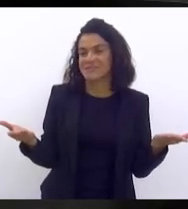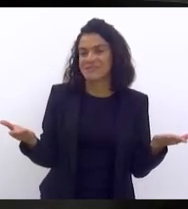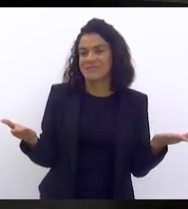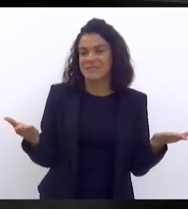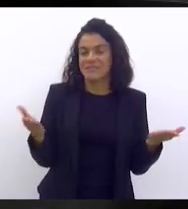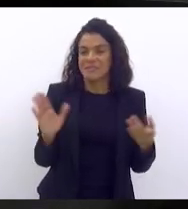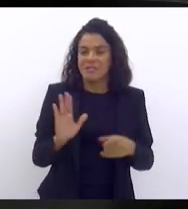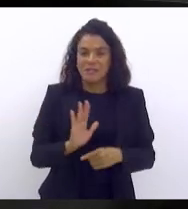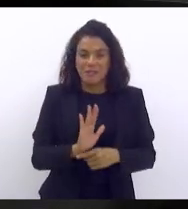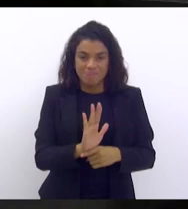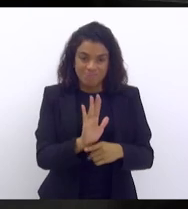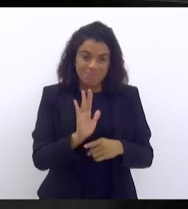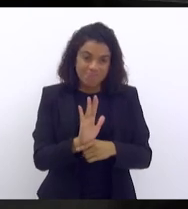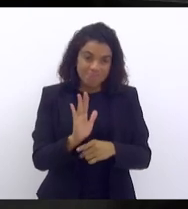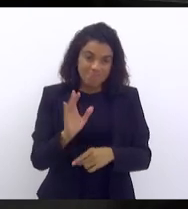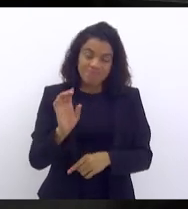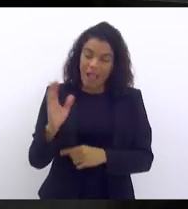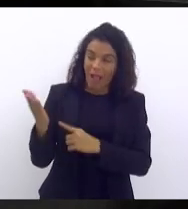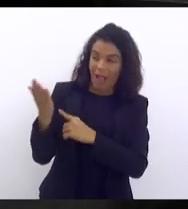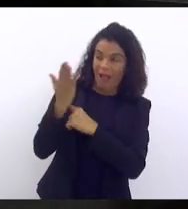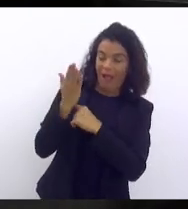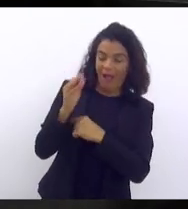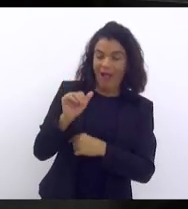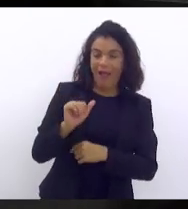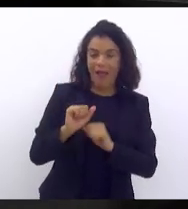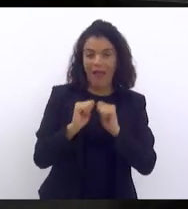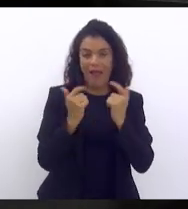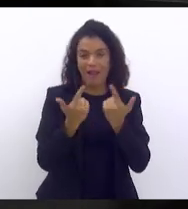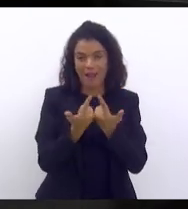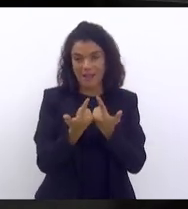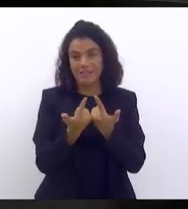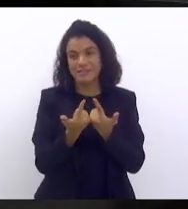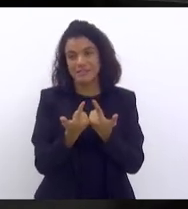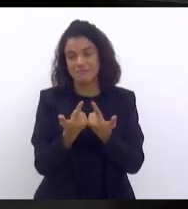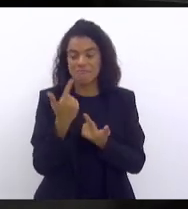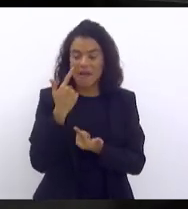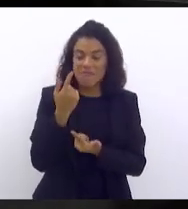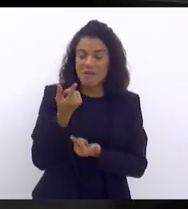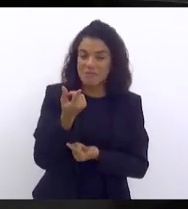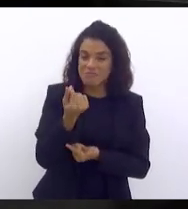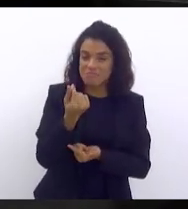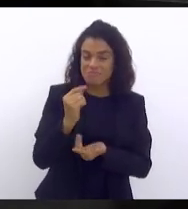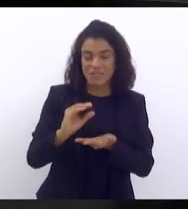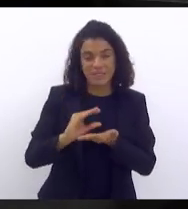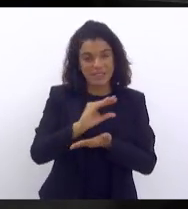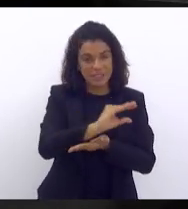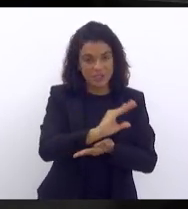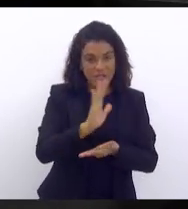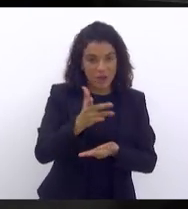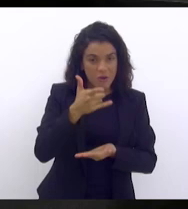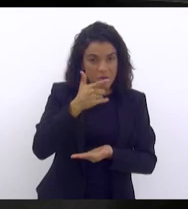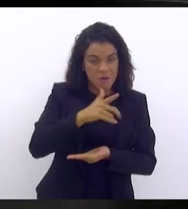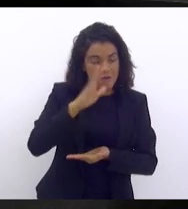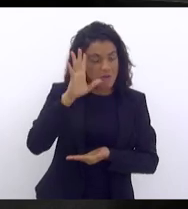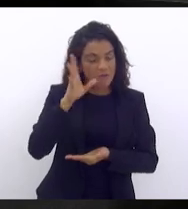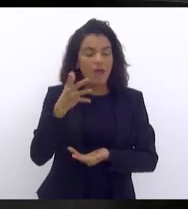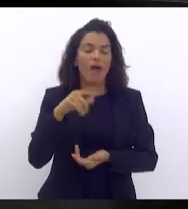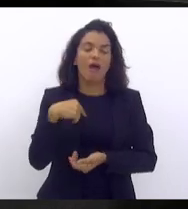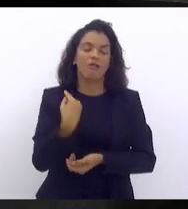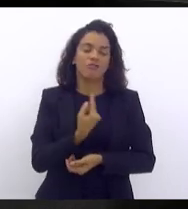da ajuda, do apoio da LERJ para cobrar a disponibilidade do recurso. Então, logo isso seja feito, nós já